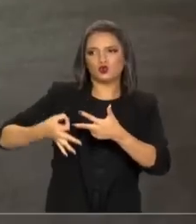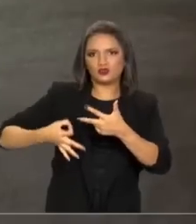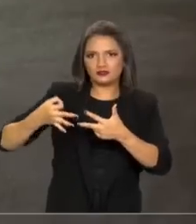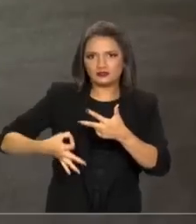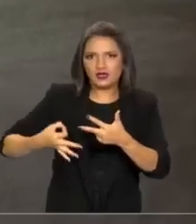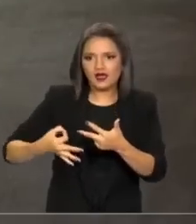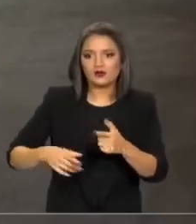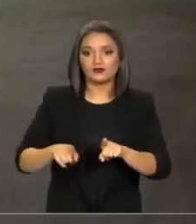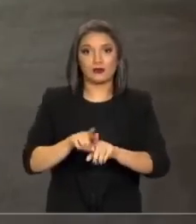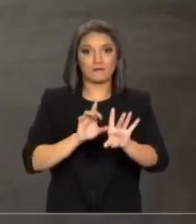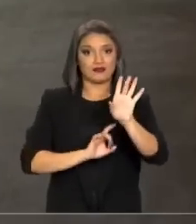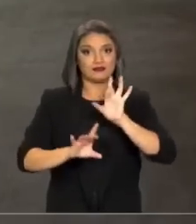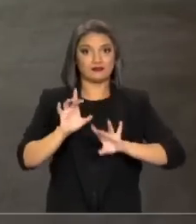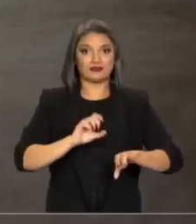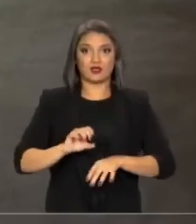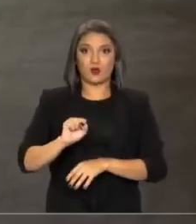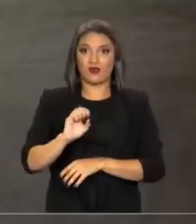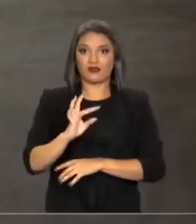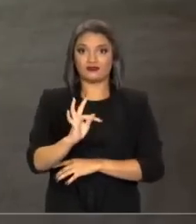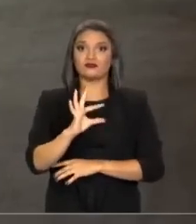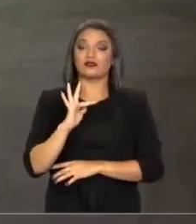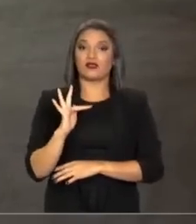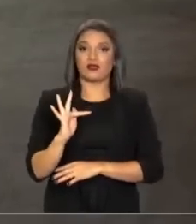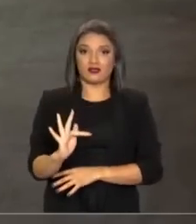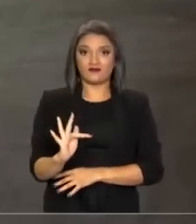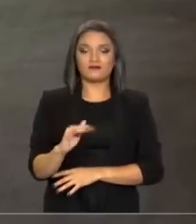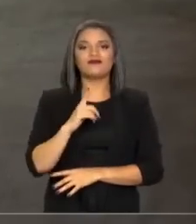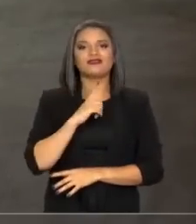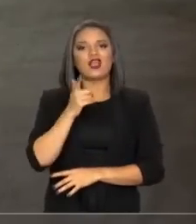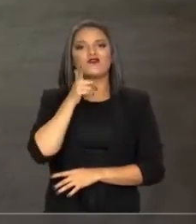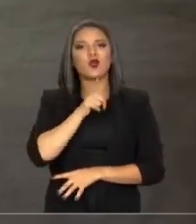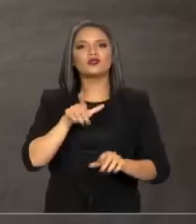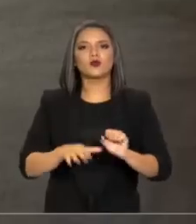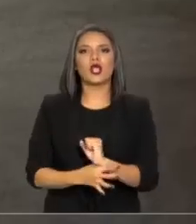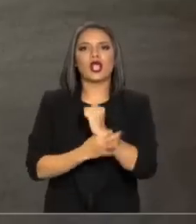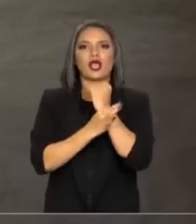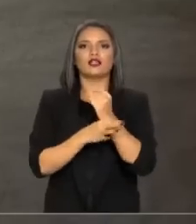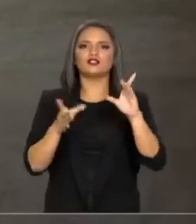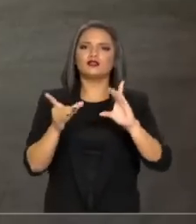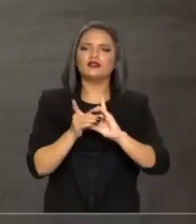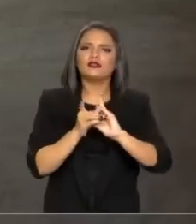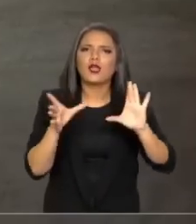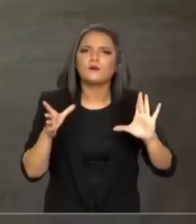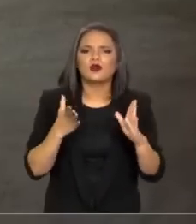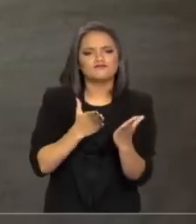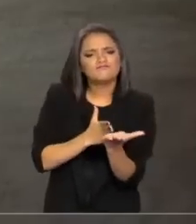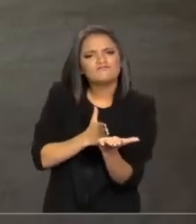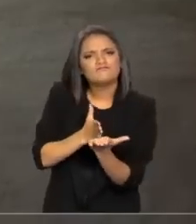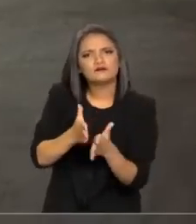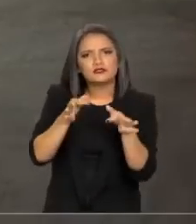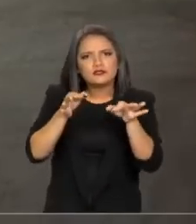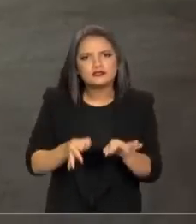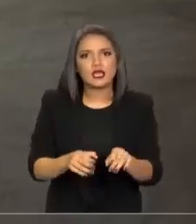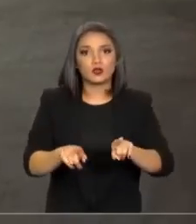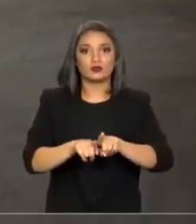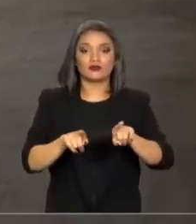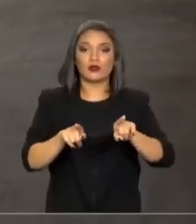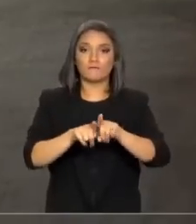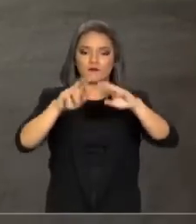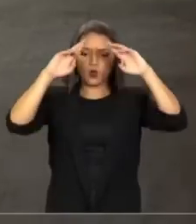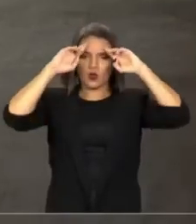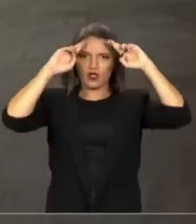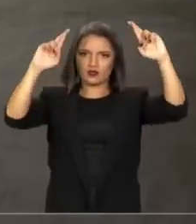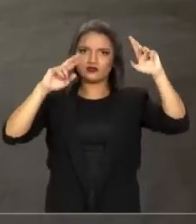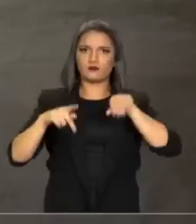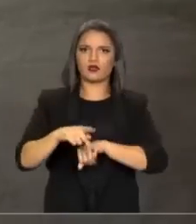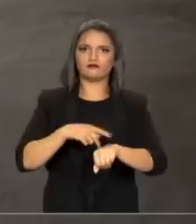em especial do Supremo Tribunal Federal garantir a estabilidade democrática e o Integral respeito ao estado